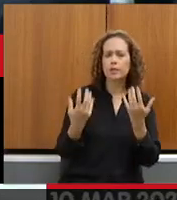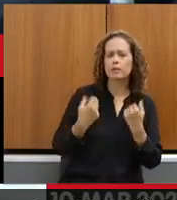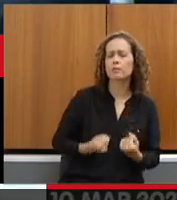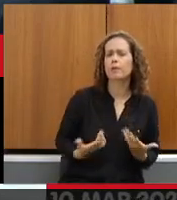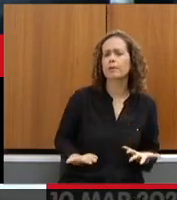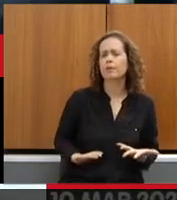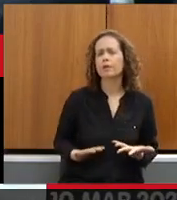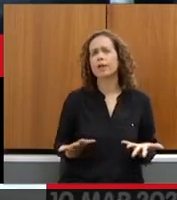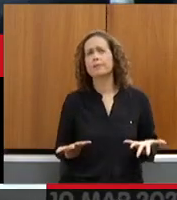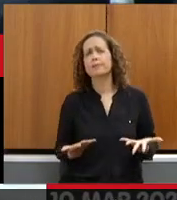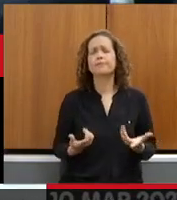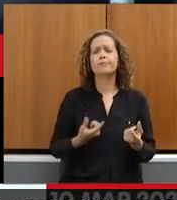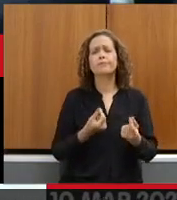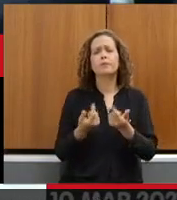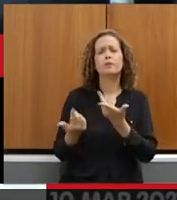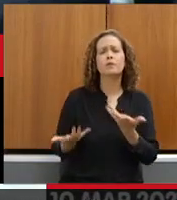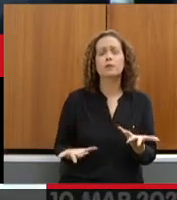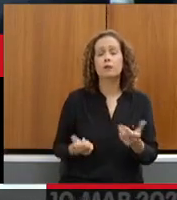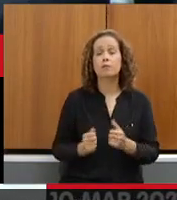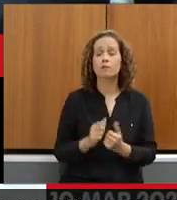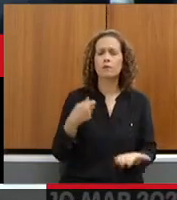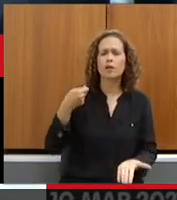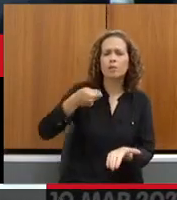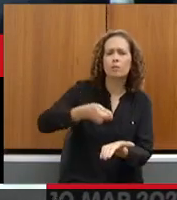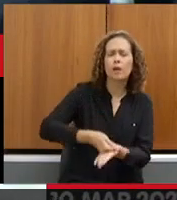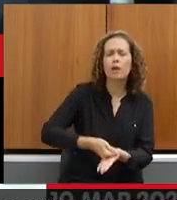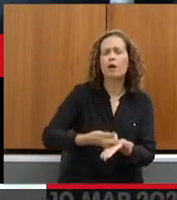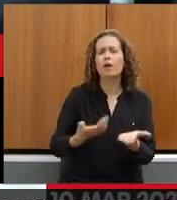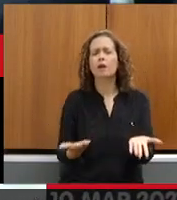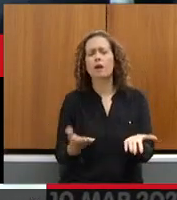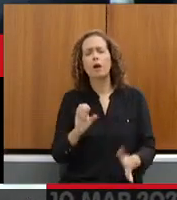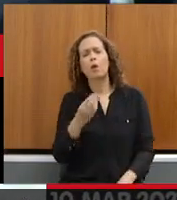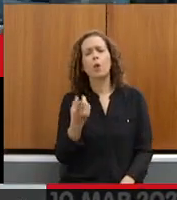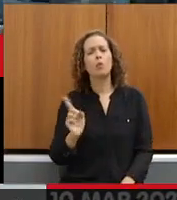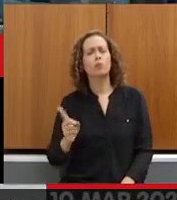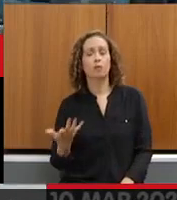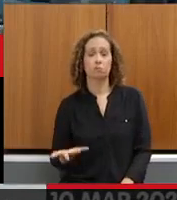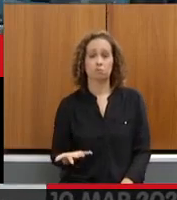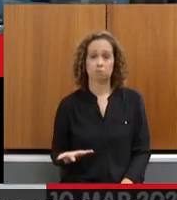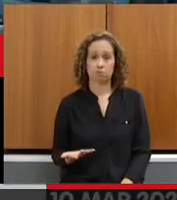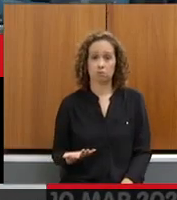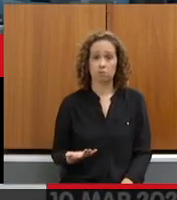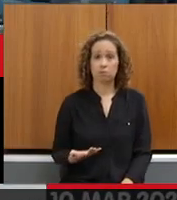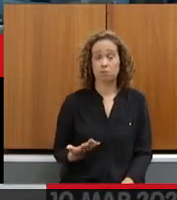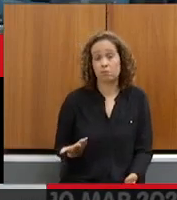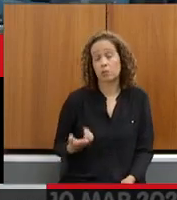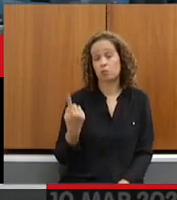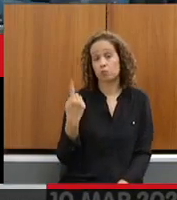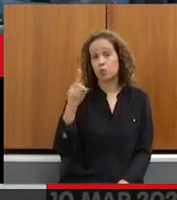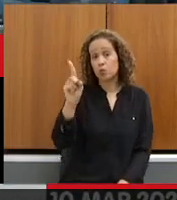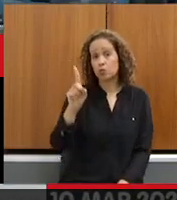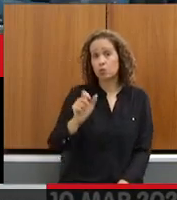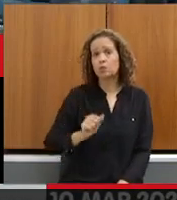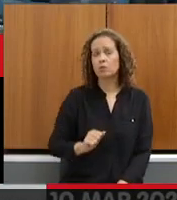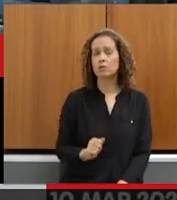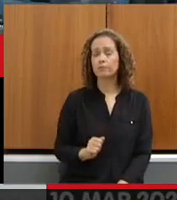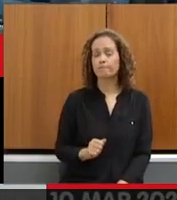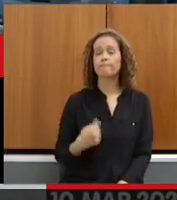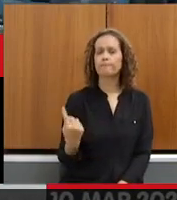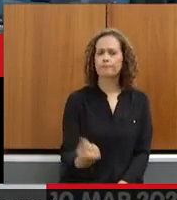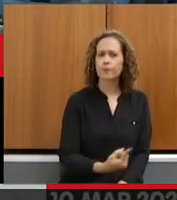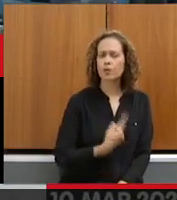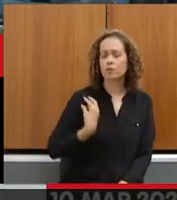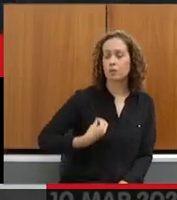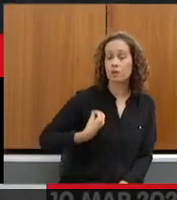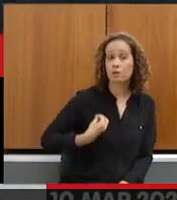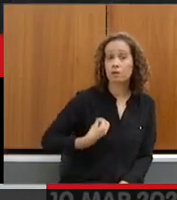desses e passe vai pagar Resumindo em bom português vamos pagar ou não vão pagar e por fim secretário eu acho que nós que